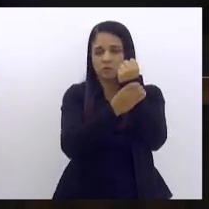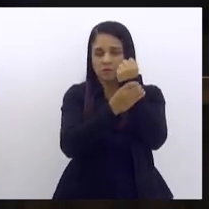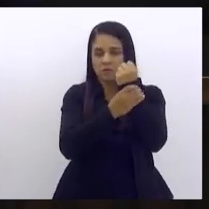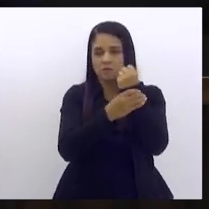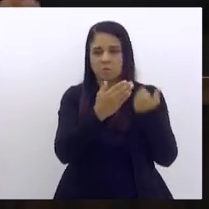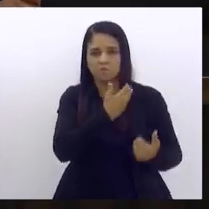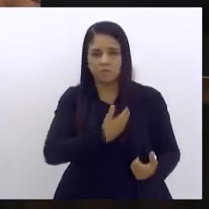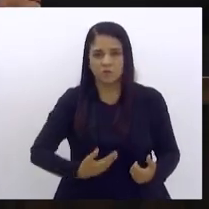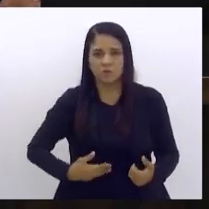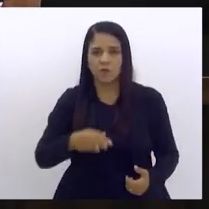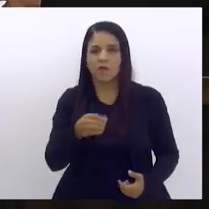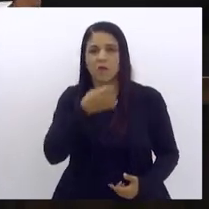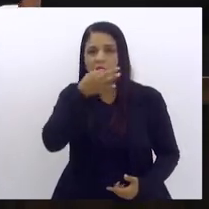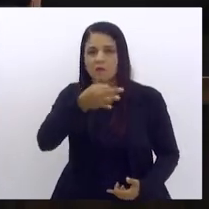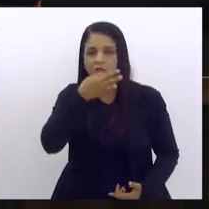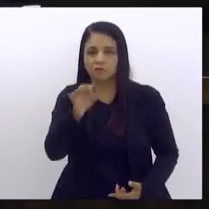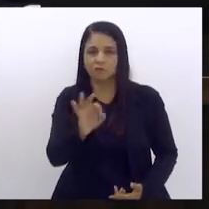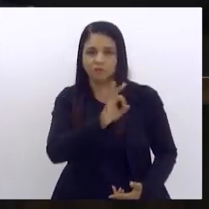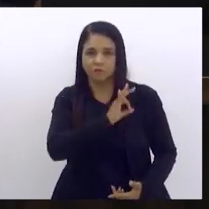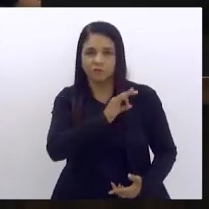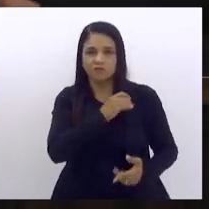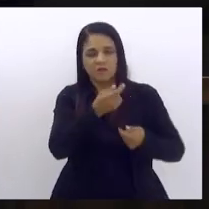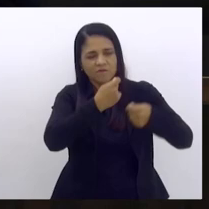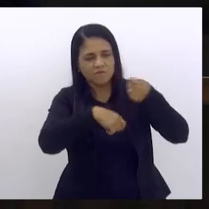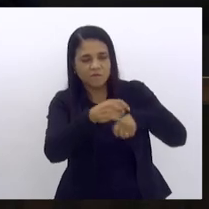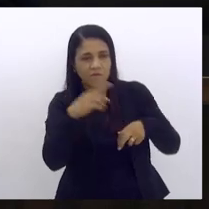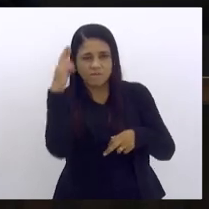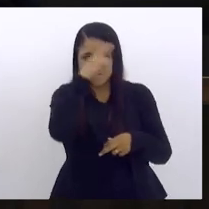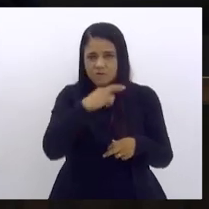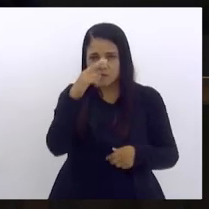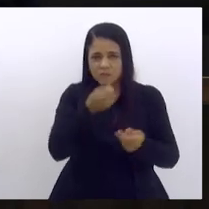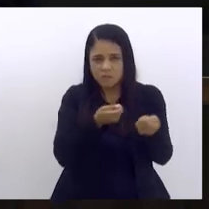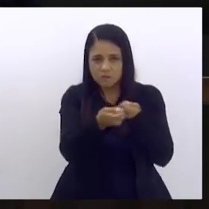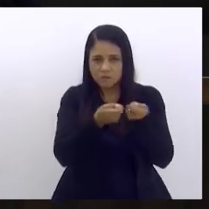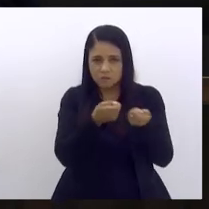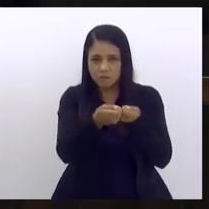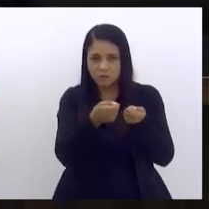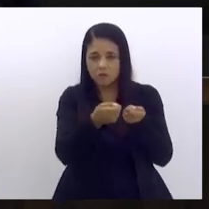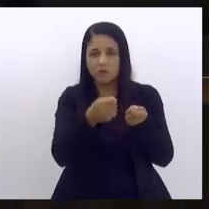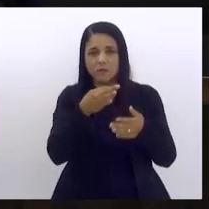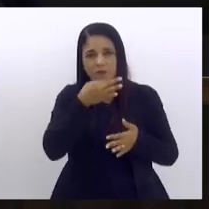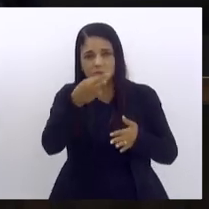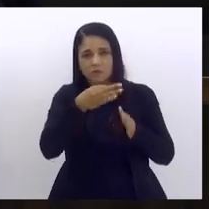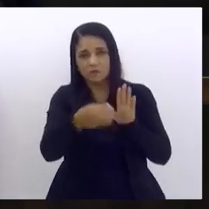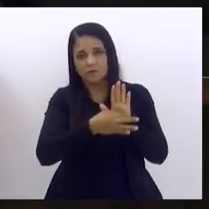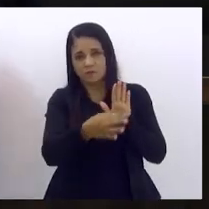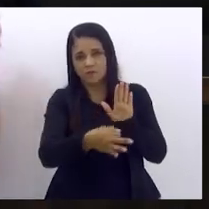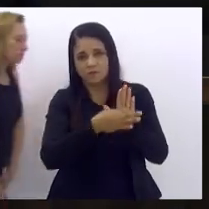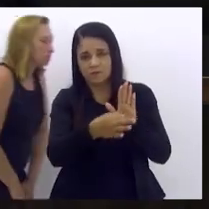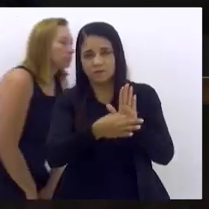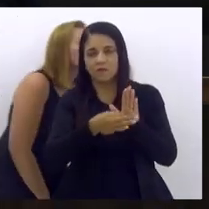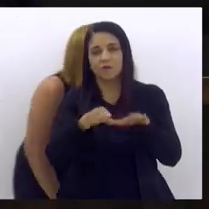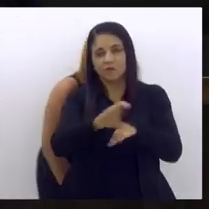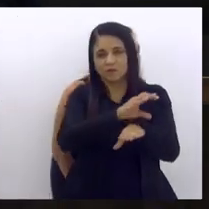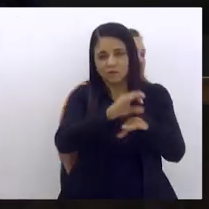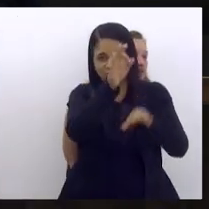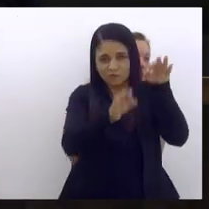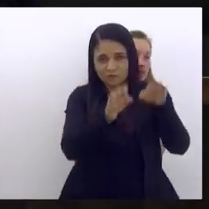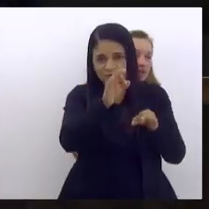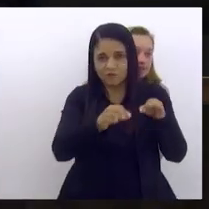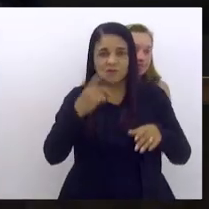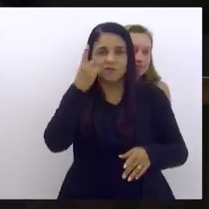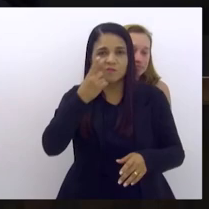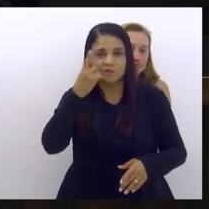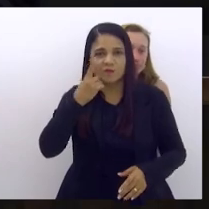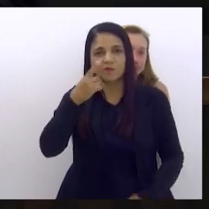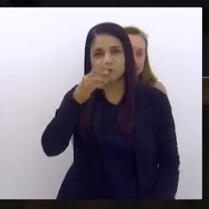Polícia e de Orçamento, Finanças, Fiscalização Financeira e Controle. Para emitir parecer pela Comissão de Constituição e Justiça, deputado